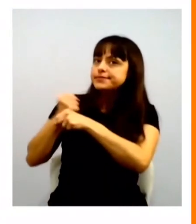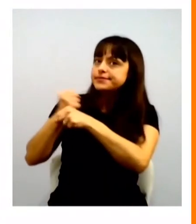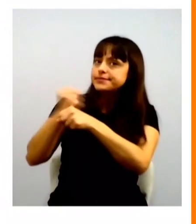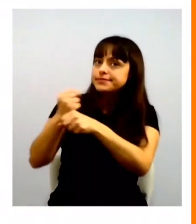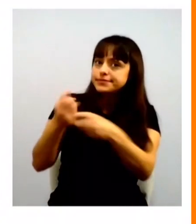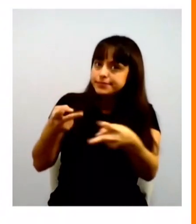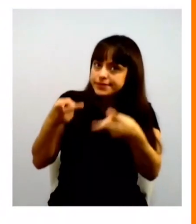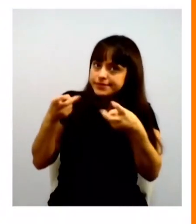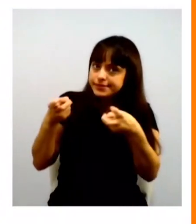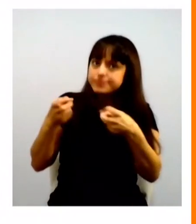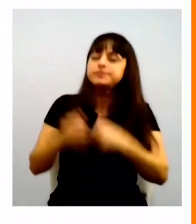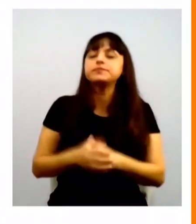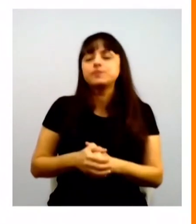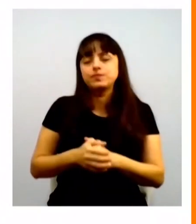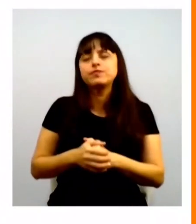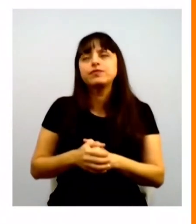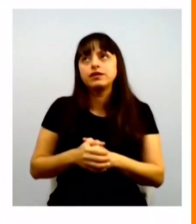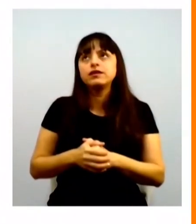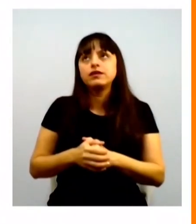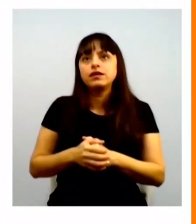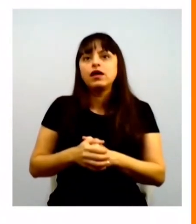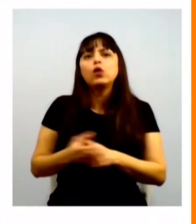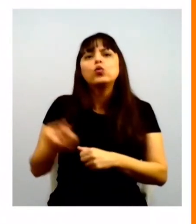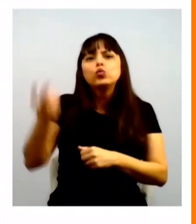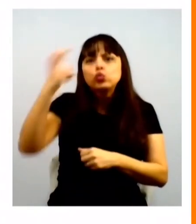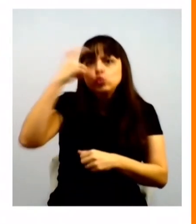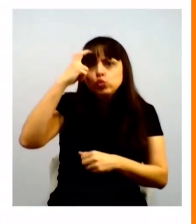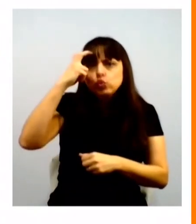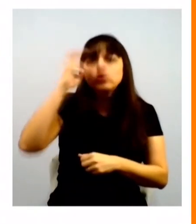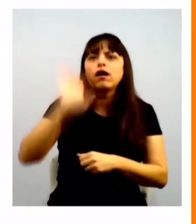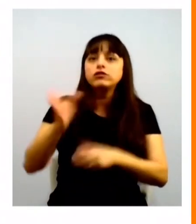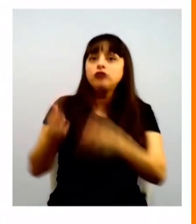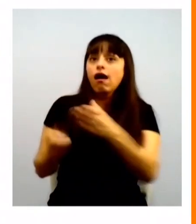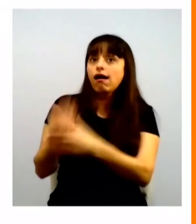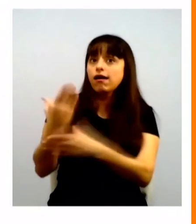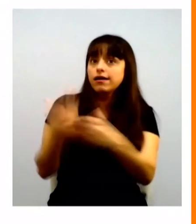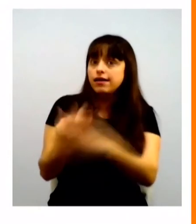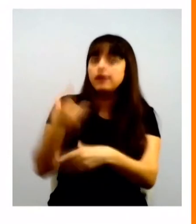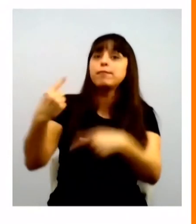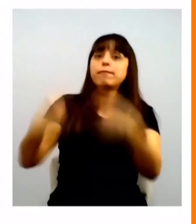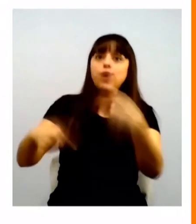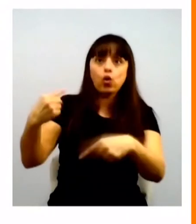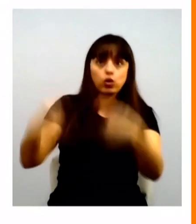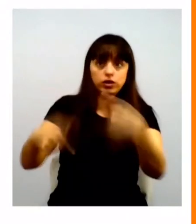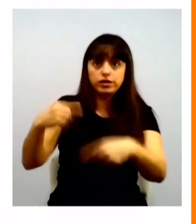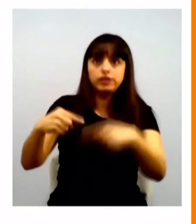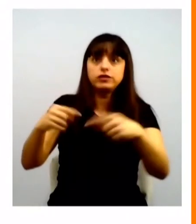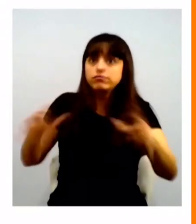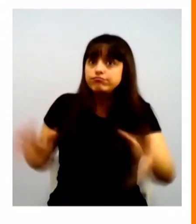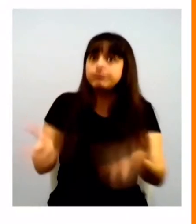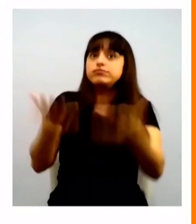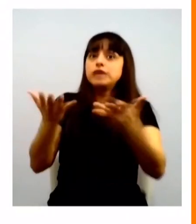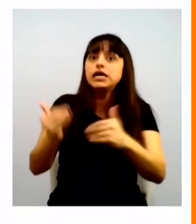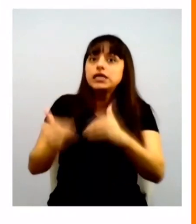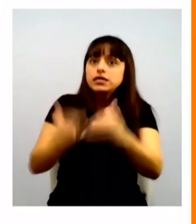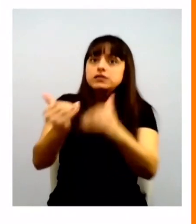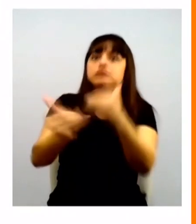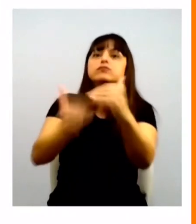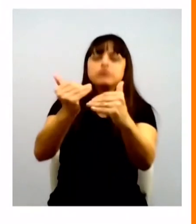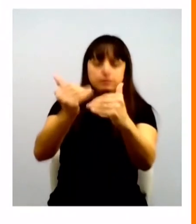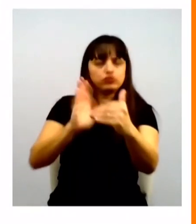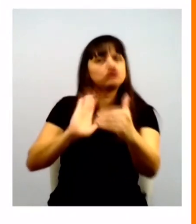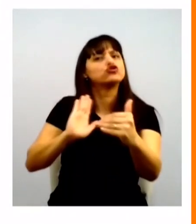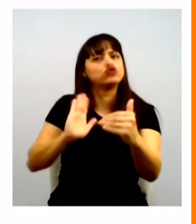ha formulado políticas em clave de desenvolvimento e ha avançado muito a